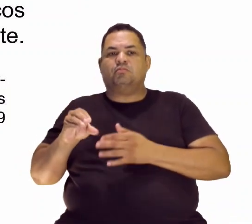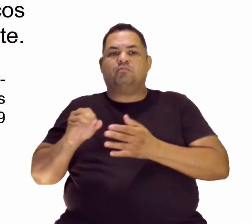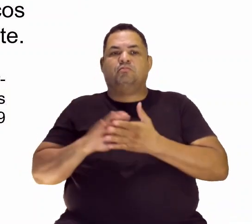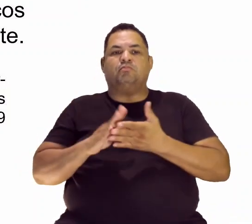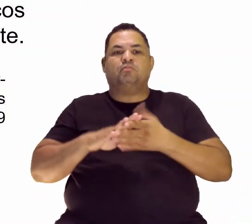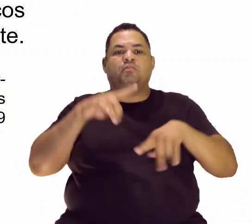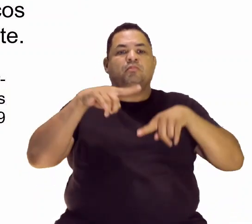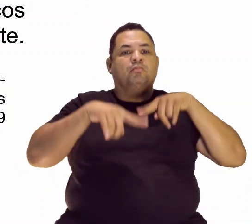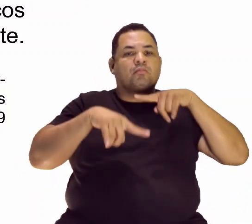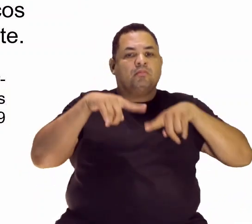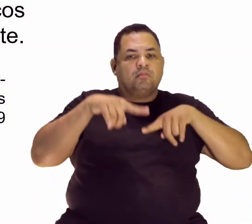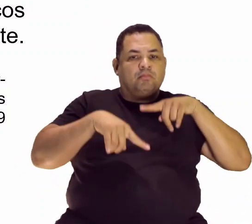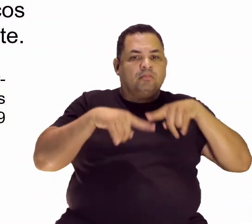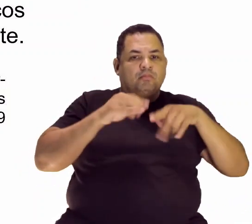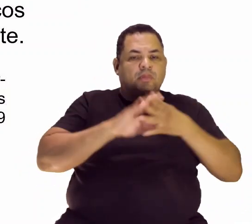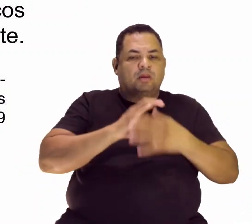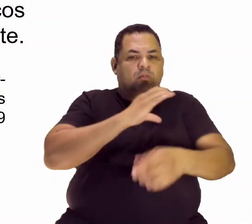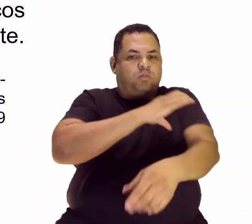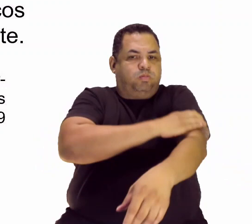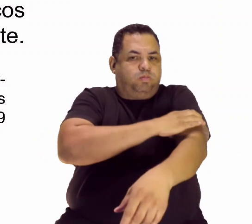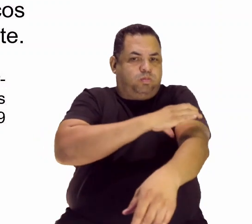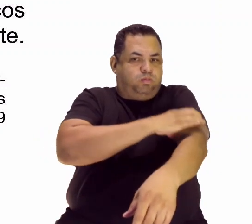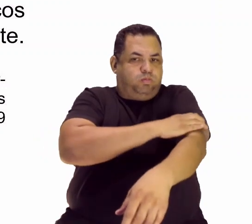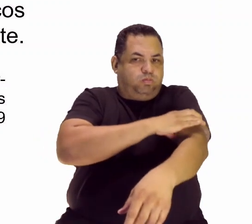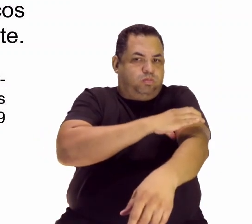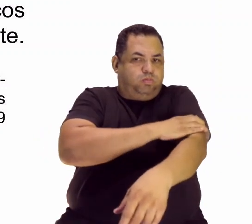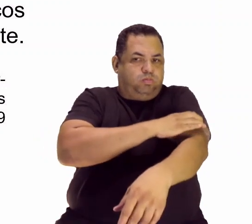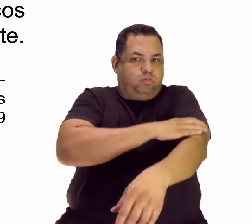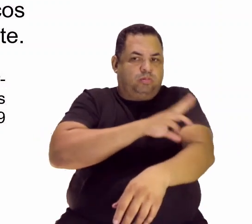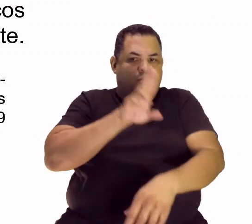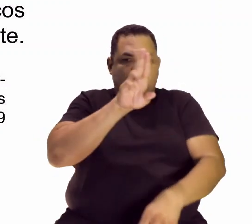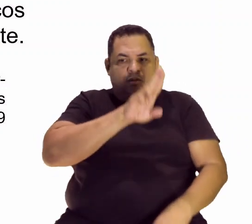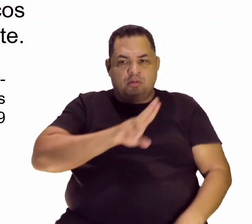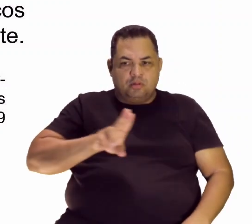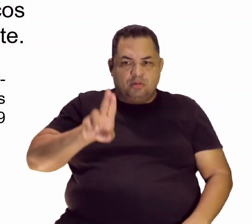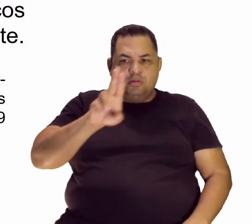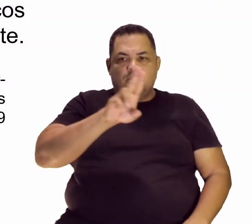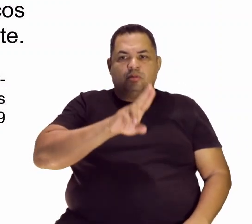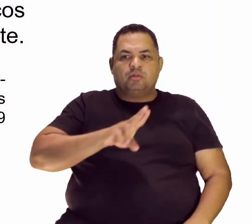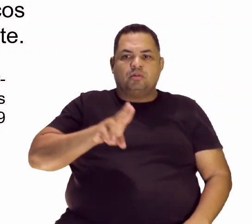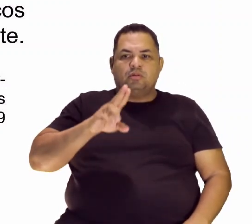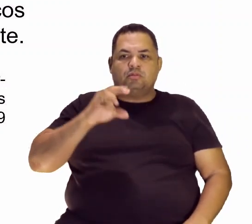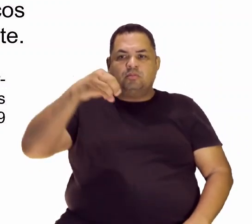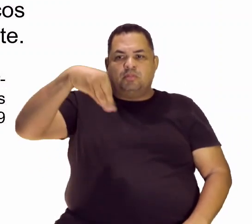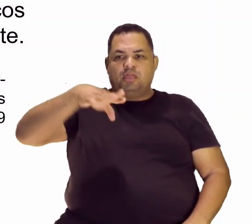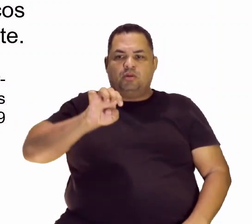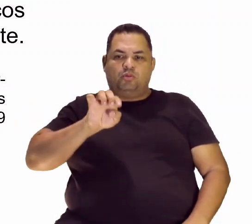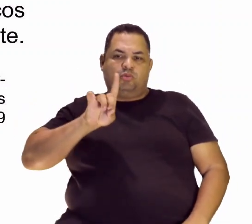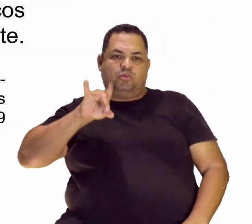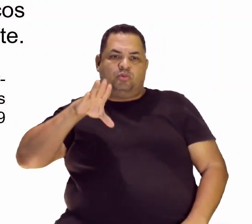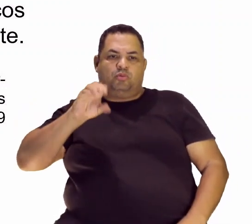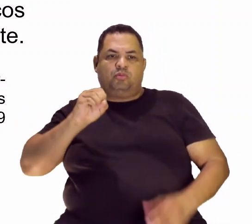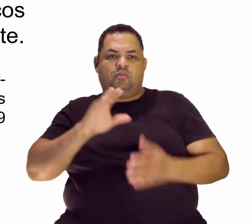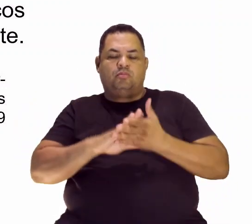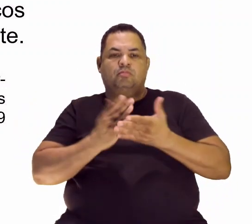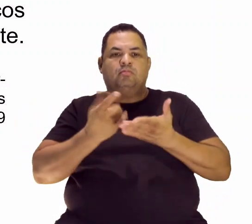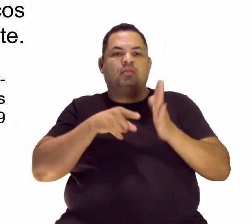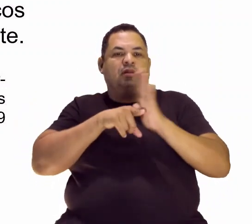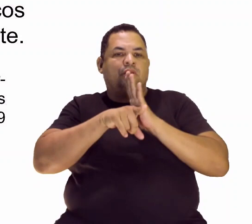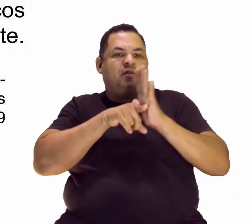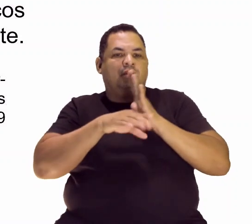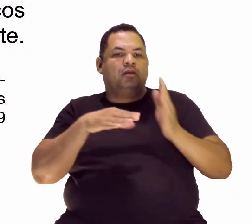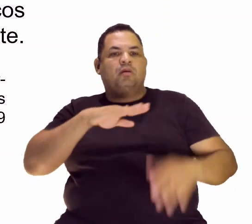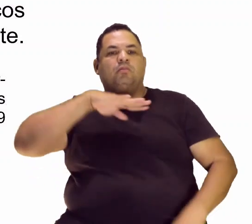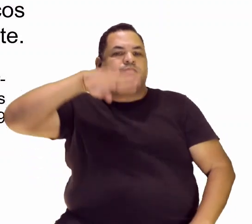esfigmômetro, aparelhos para verificar a pressão arterial que utilizam mercúrio para diagnosticar